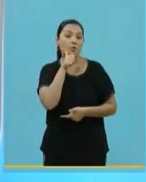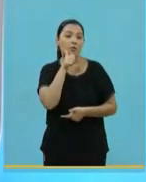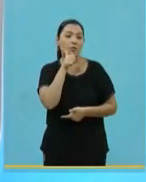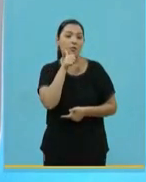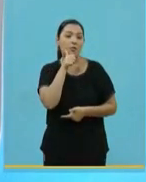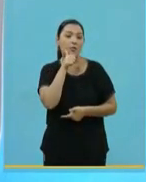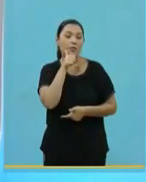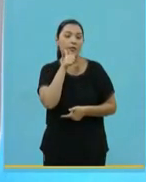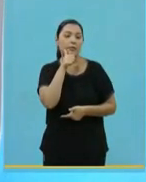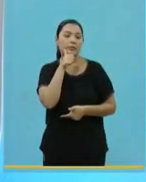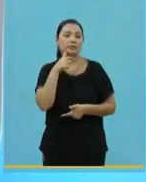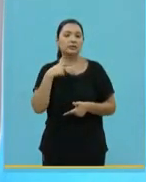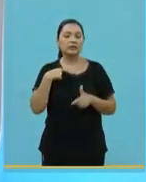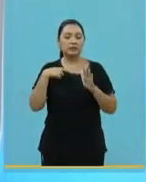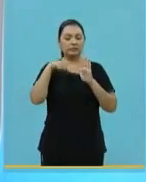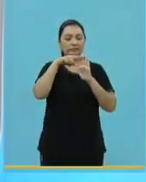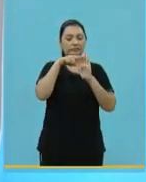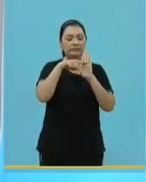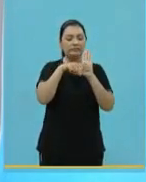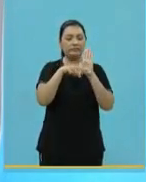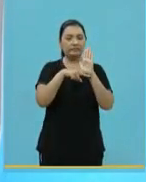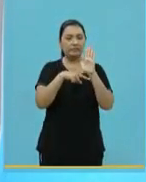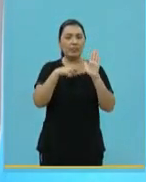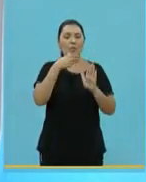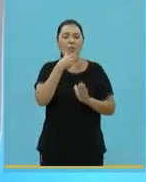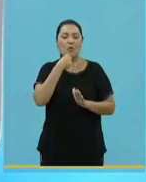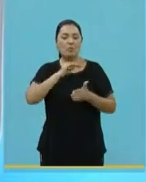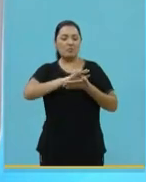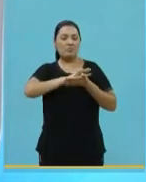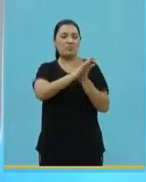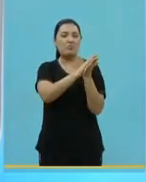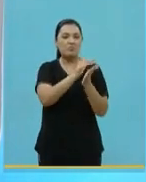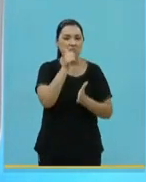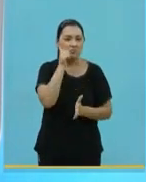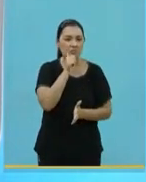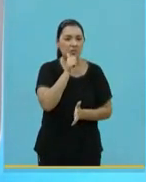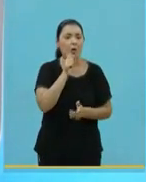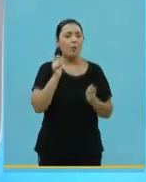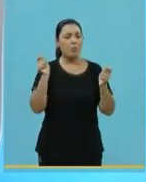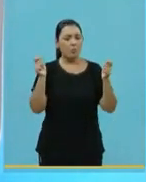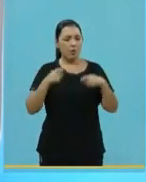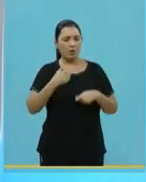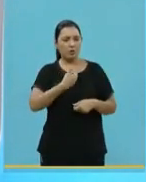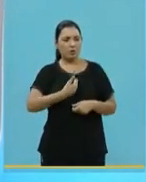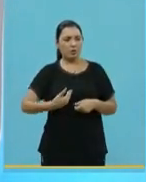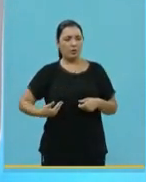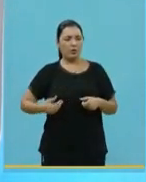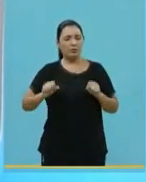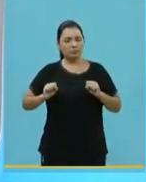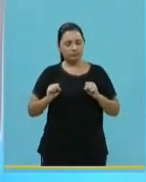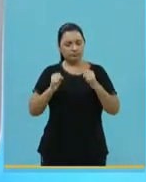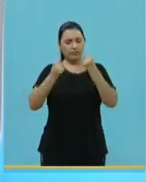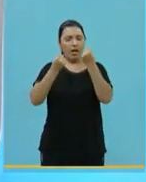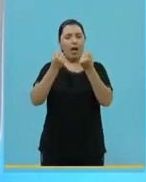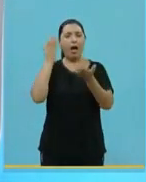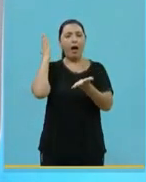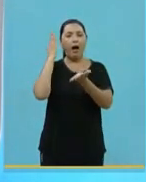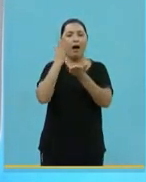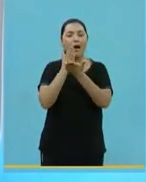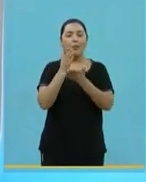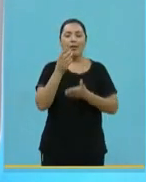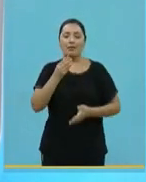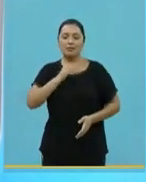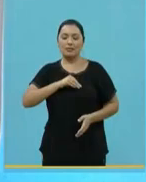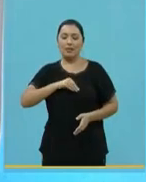lista suja do machismo porque o governo pode sim agir para poder acabar com a desigualdade salarial entre homens e mulheres